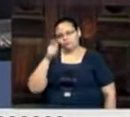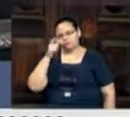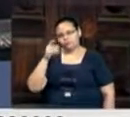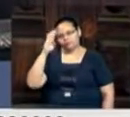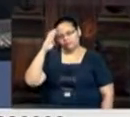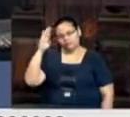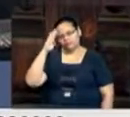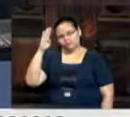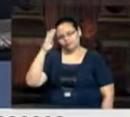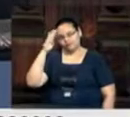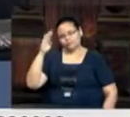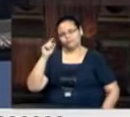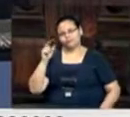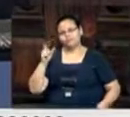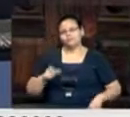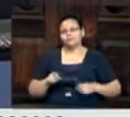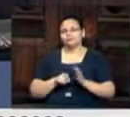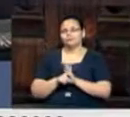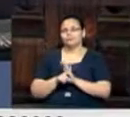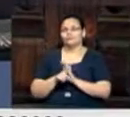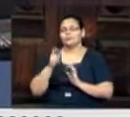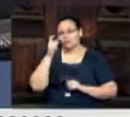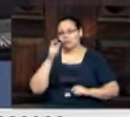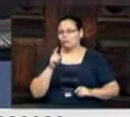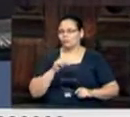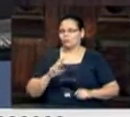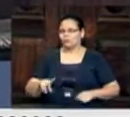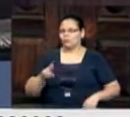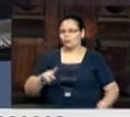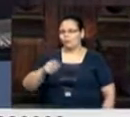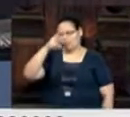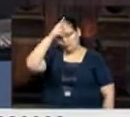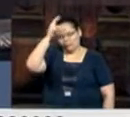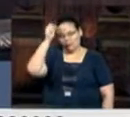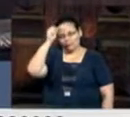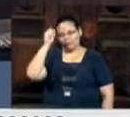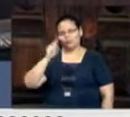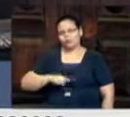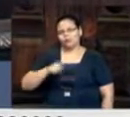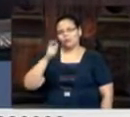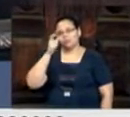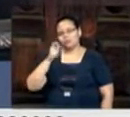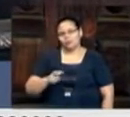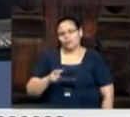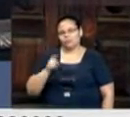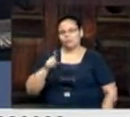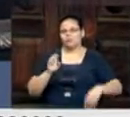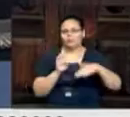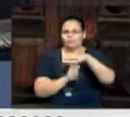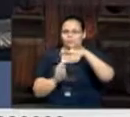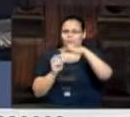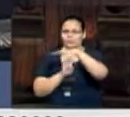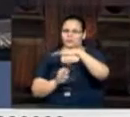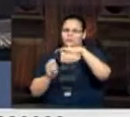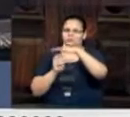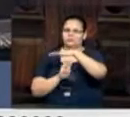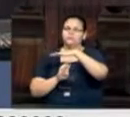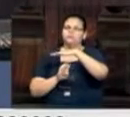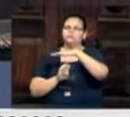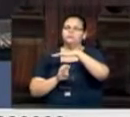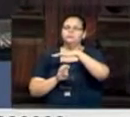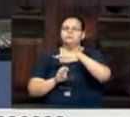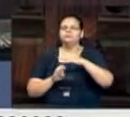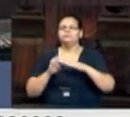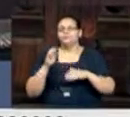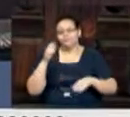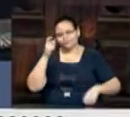torno dessa questão, não são os interesses públicos, são os interesses da empresa concessionária,